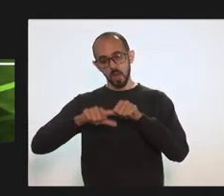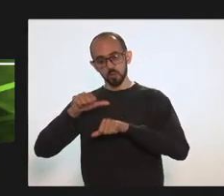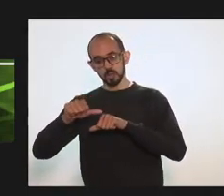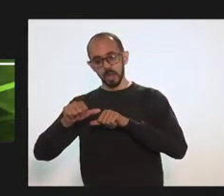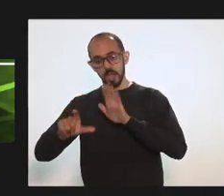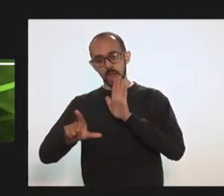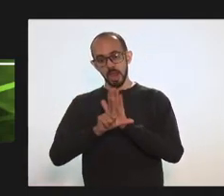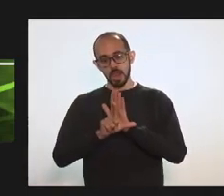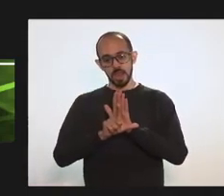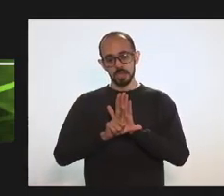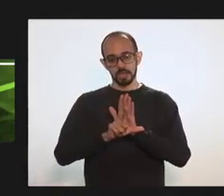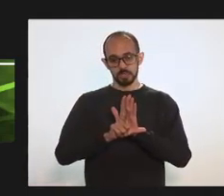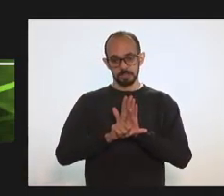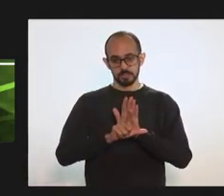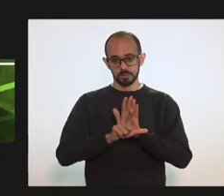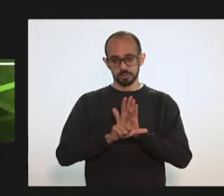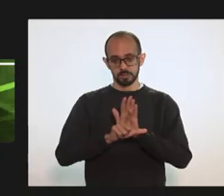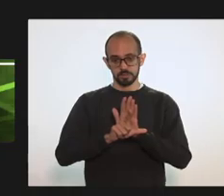altere a lei.